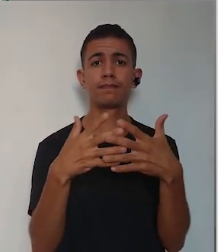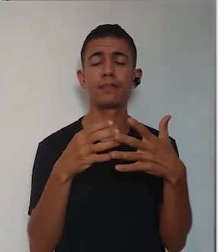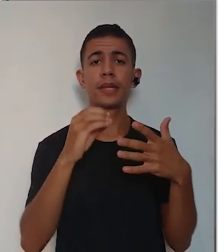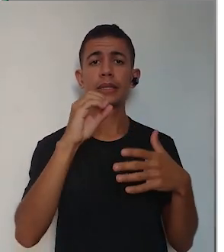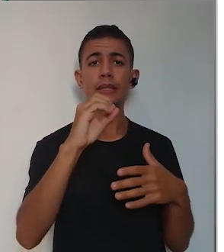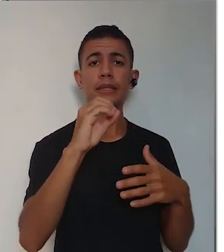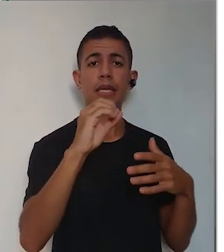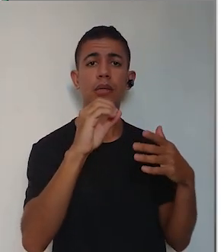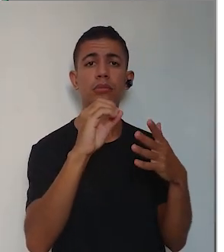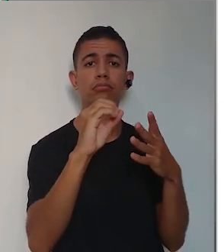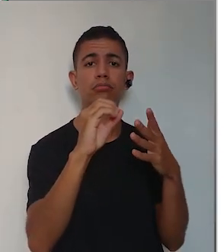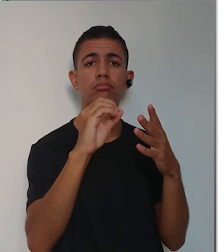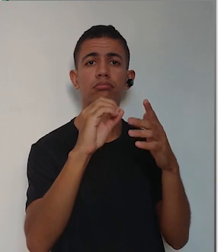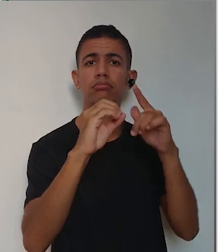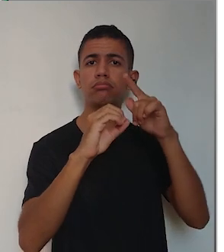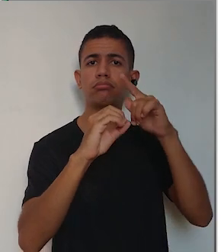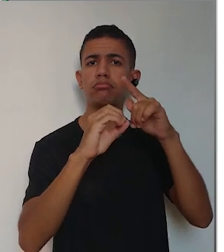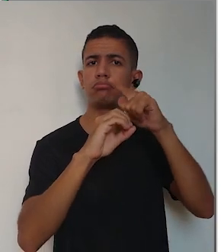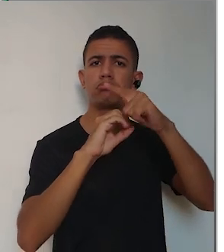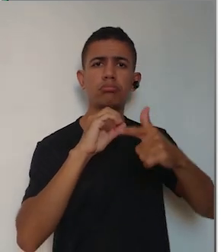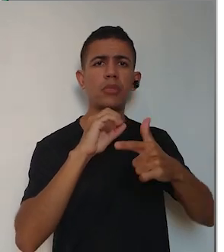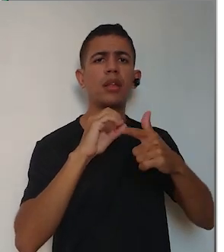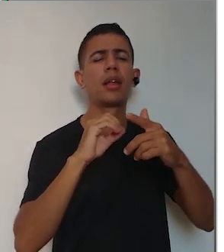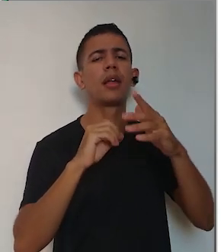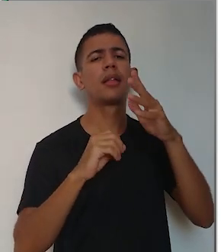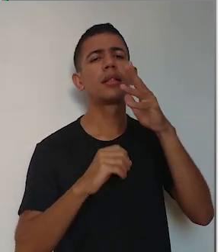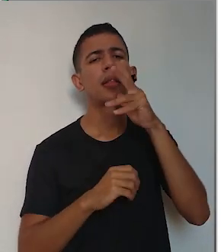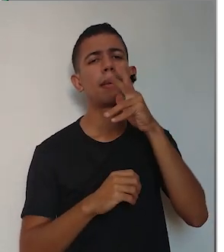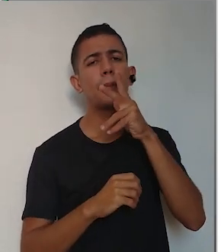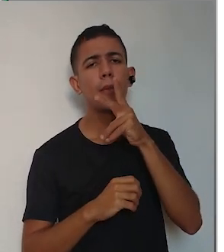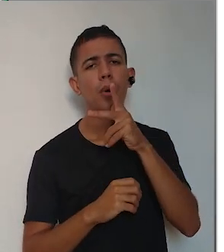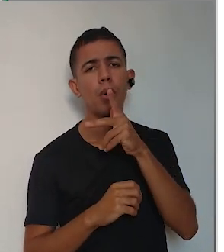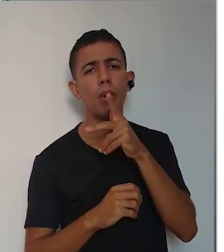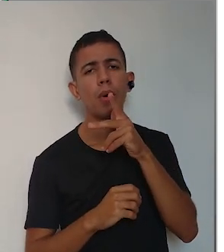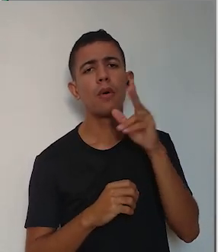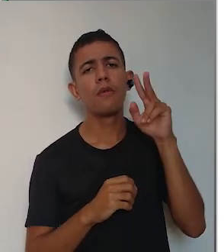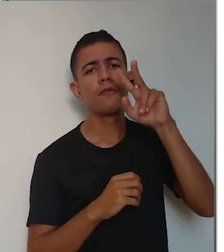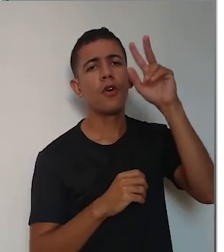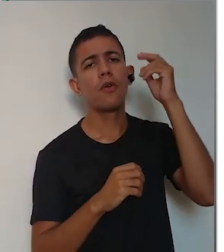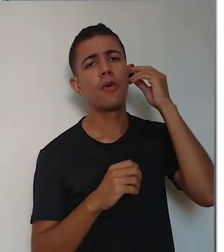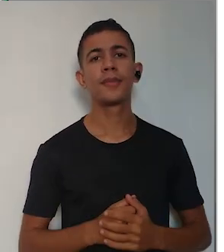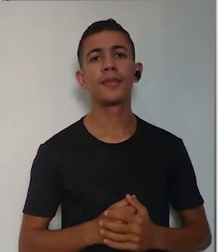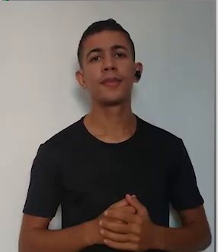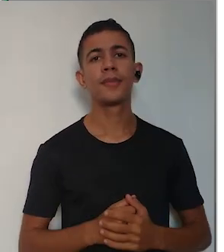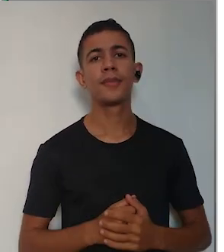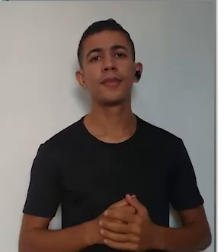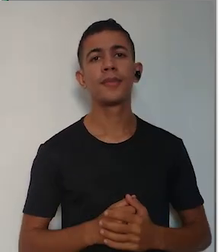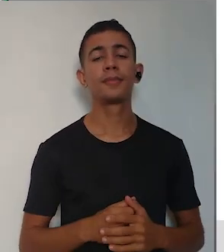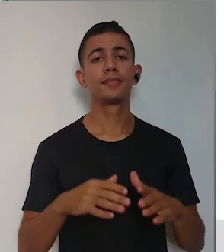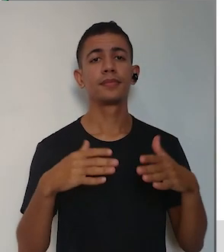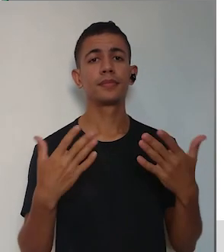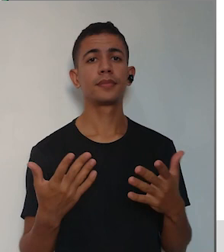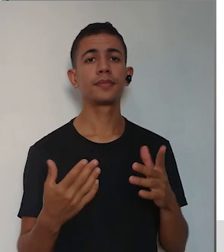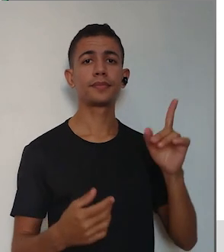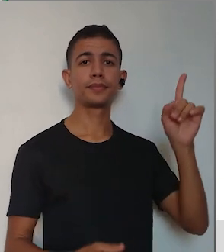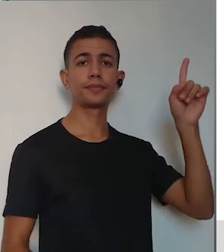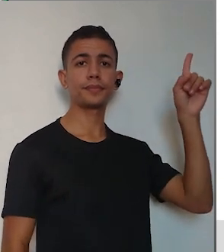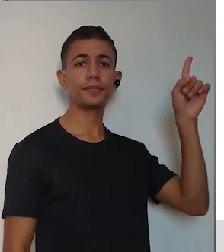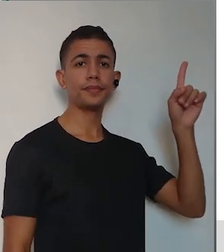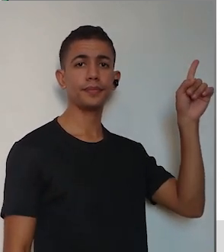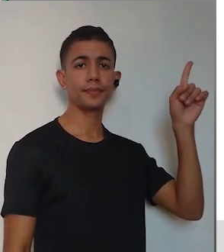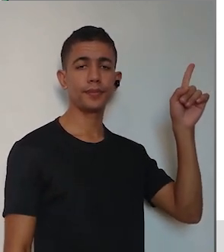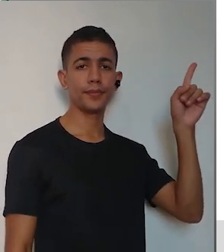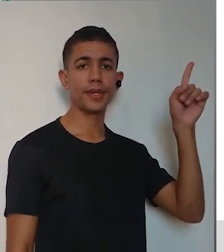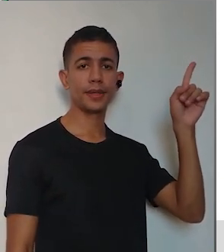das células musculares lisas é lenta, forte e duradoura. No